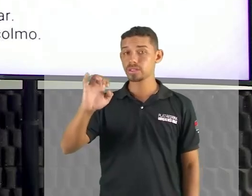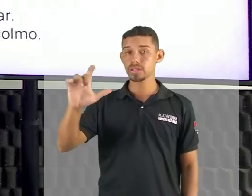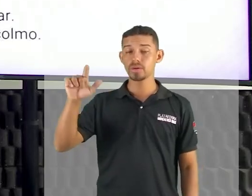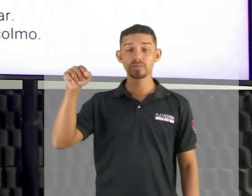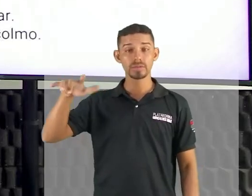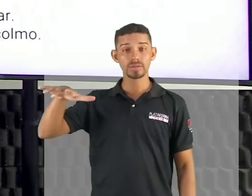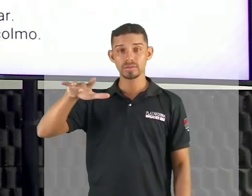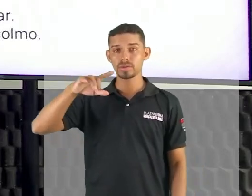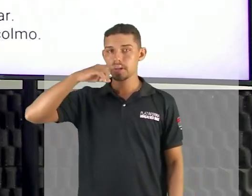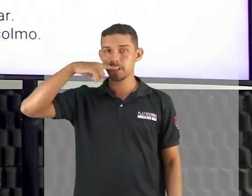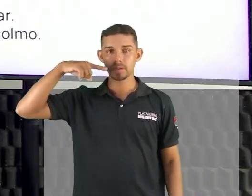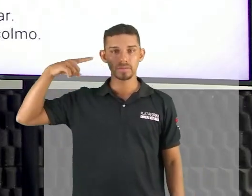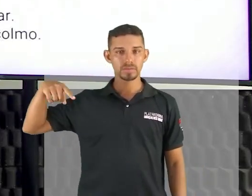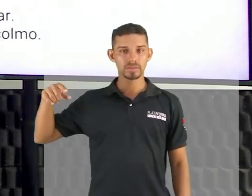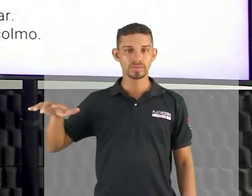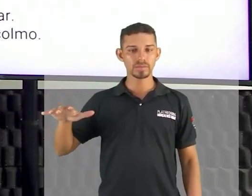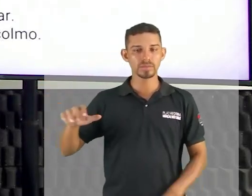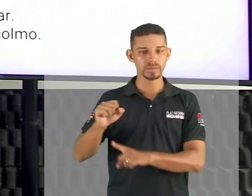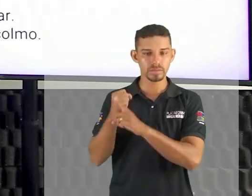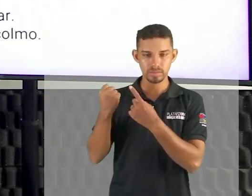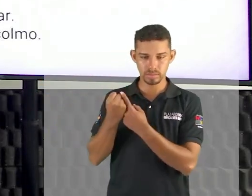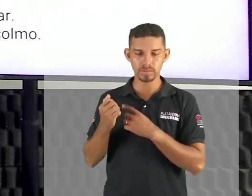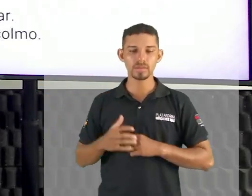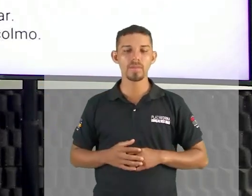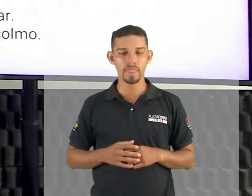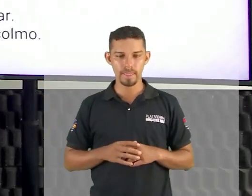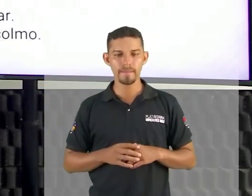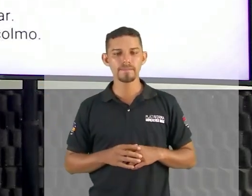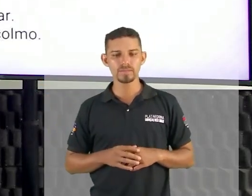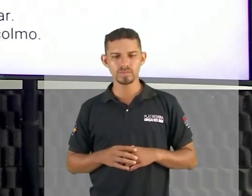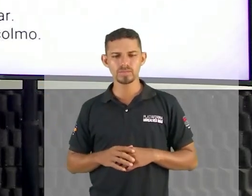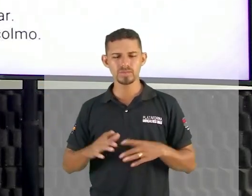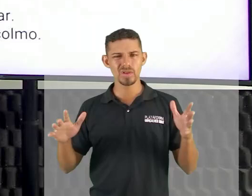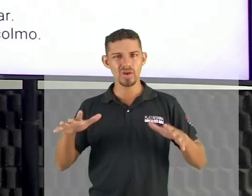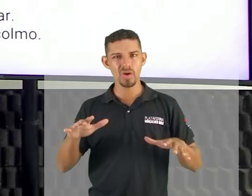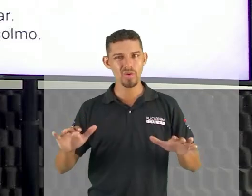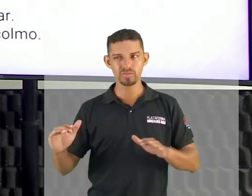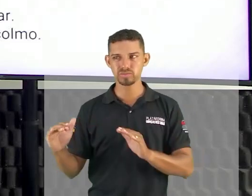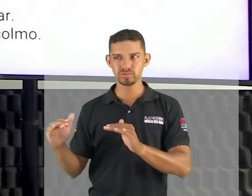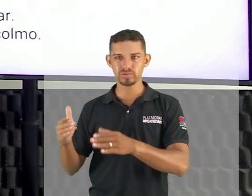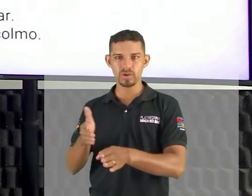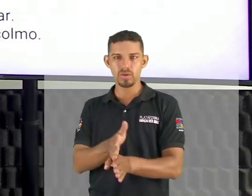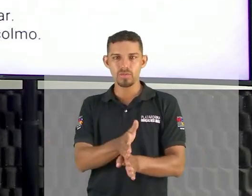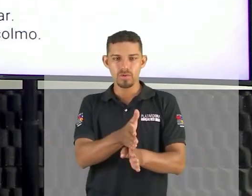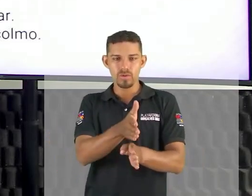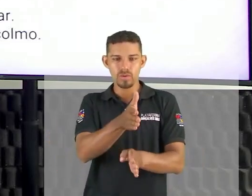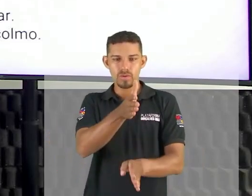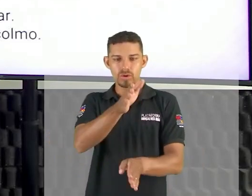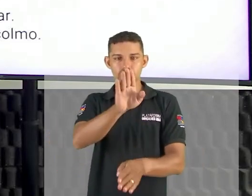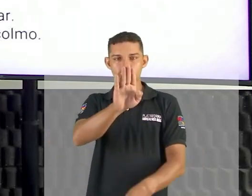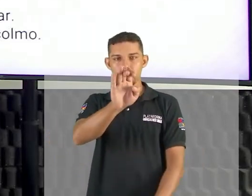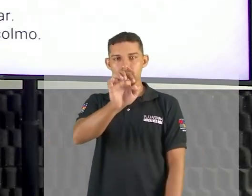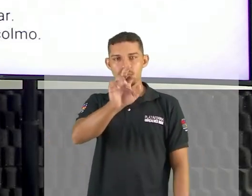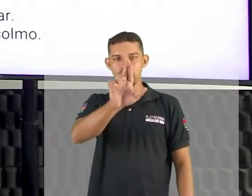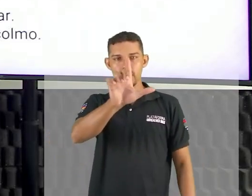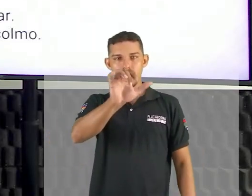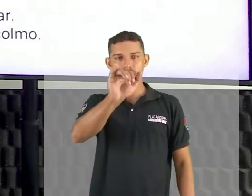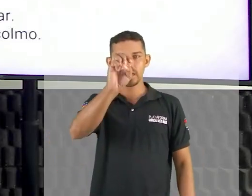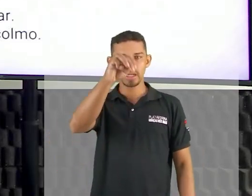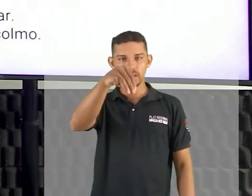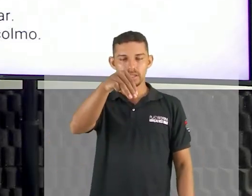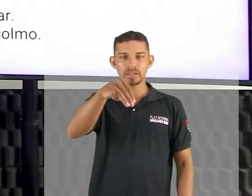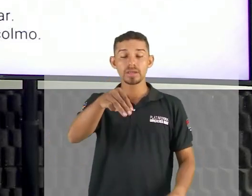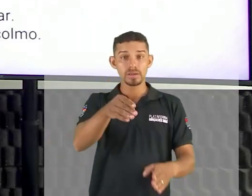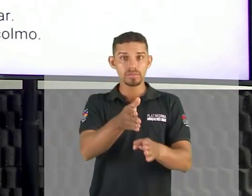dominada, então, pelo socialismo, a União Soviética. É tanto que se ergueu-se um muro, chamado Muro de Berlim, que fazia a